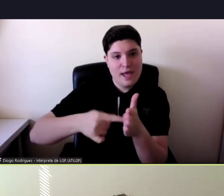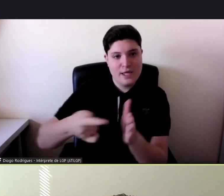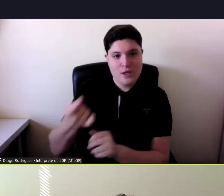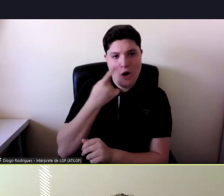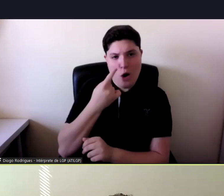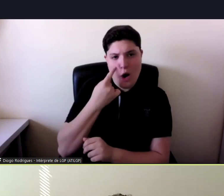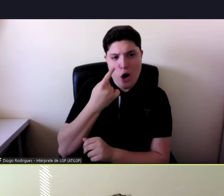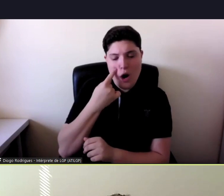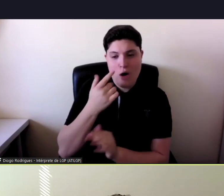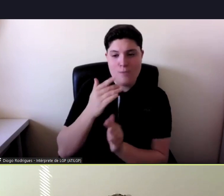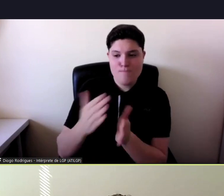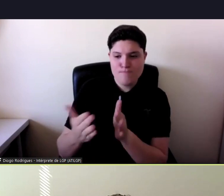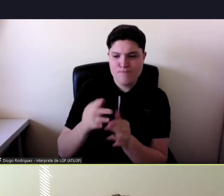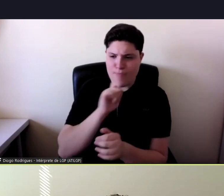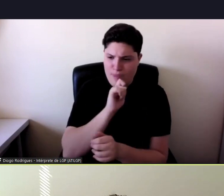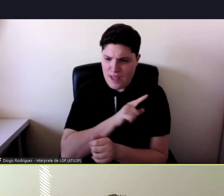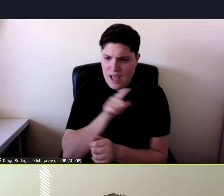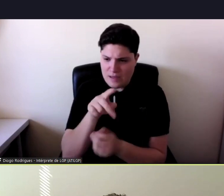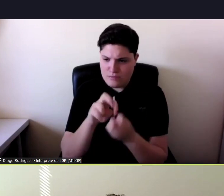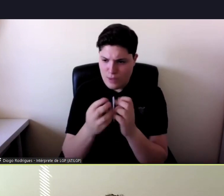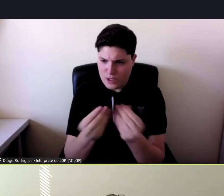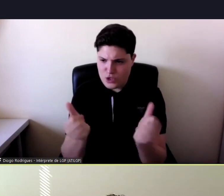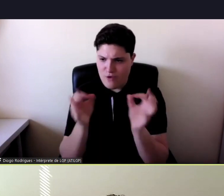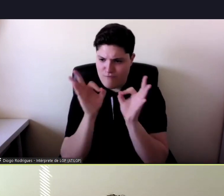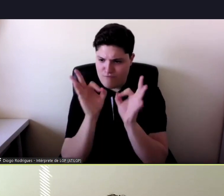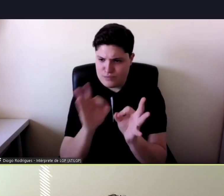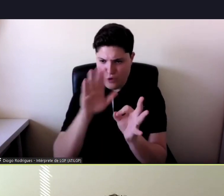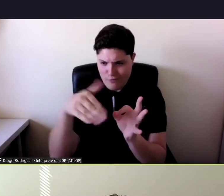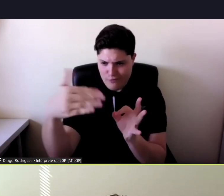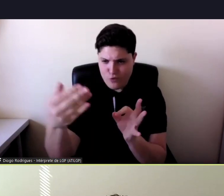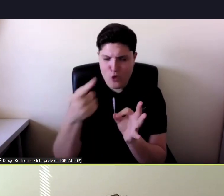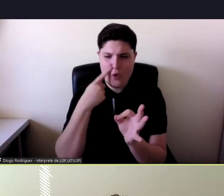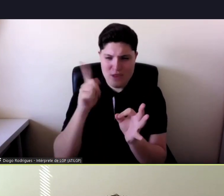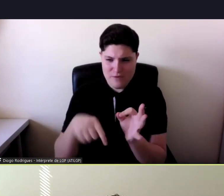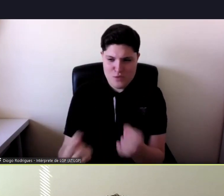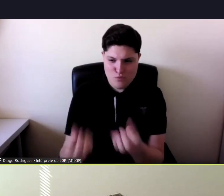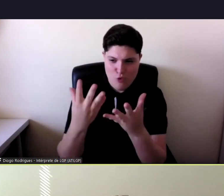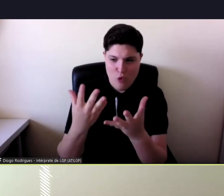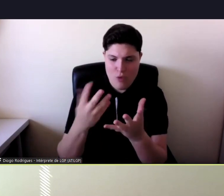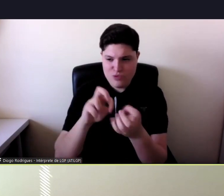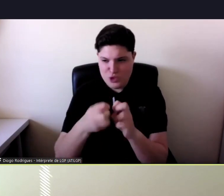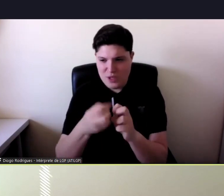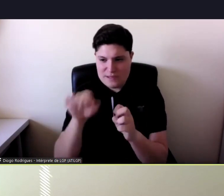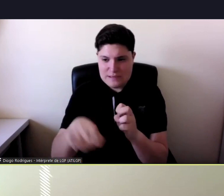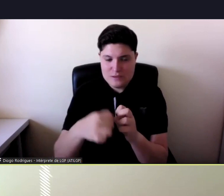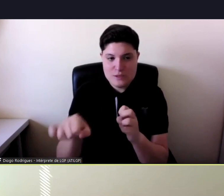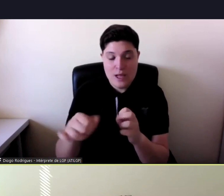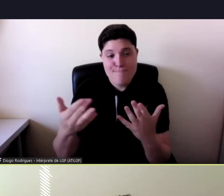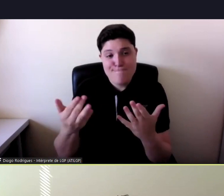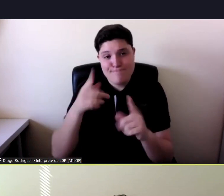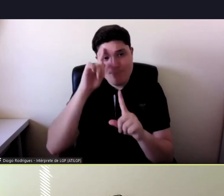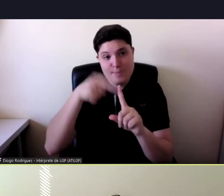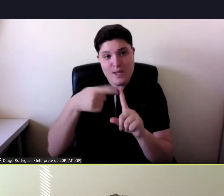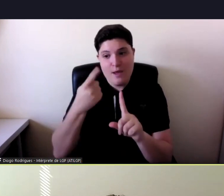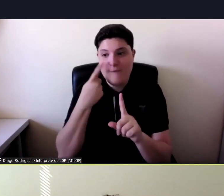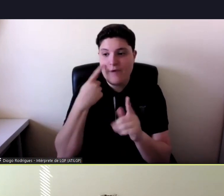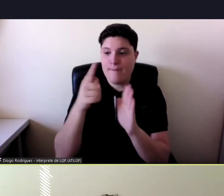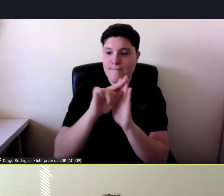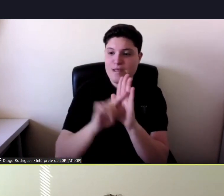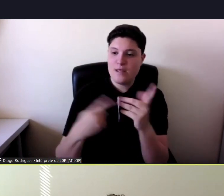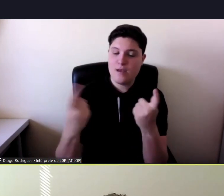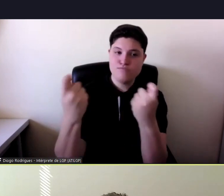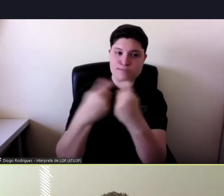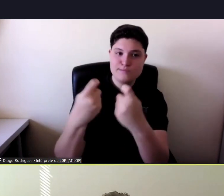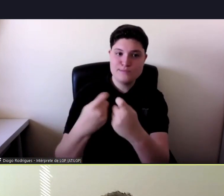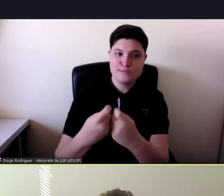têm condições para que essas soluções possam ser testadas e encontradas aquelas que sejam mais adequadas à atividade de